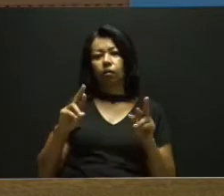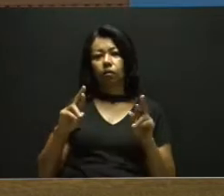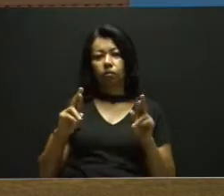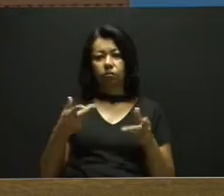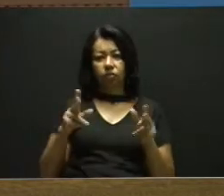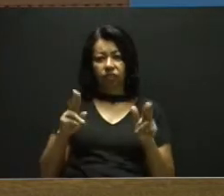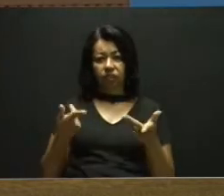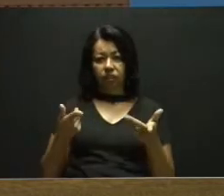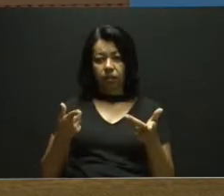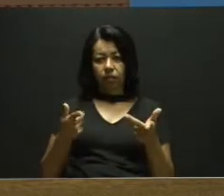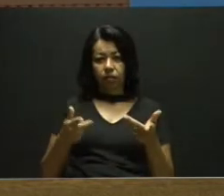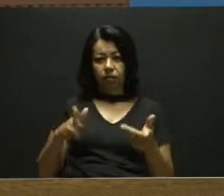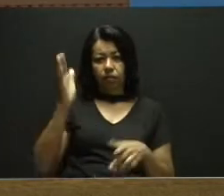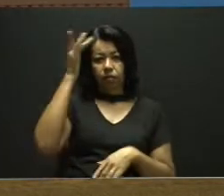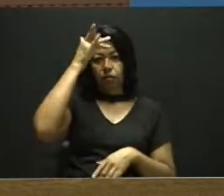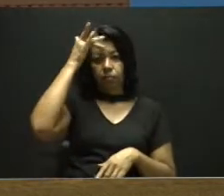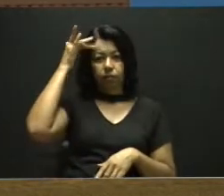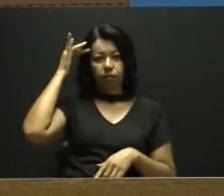pessoas